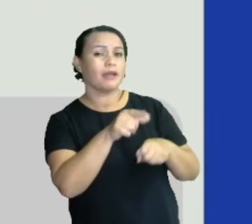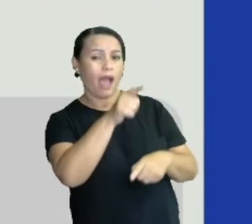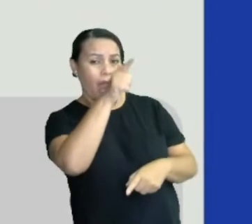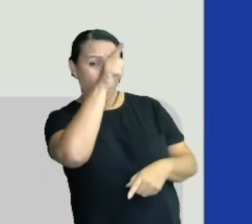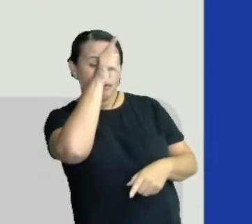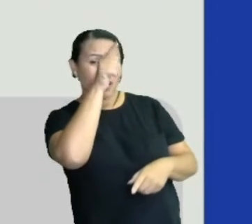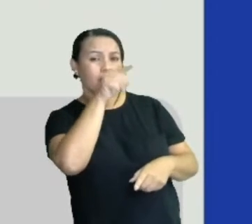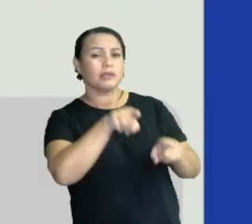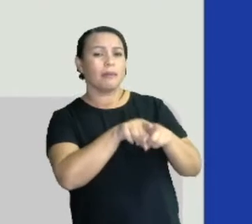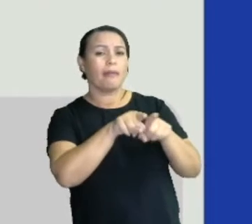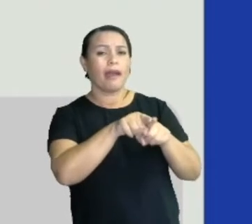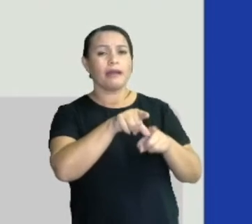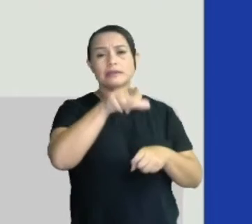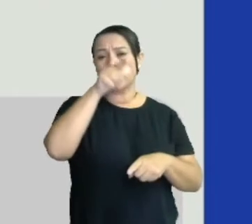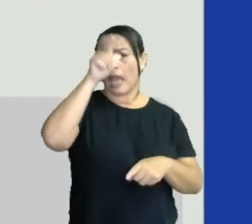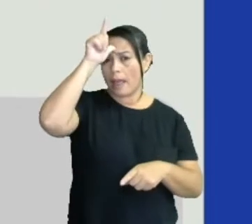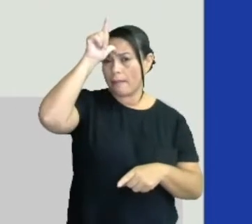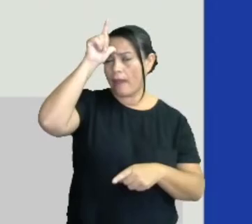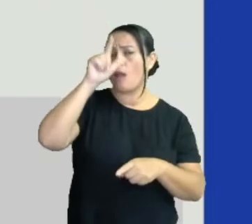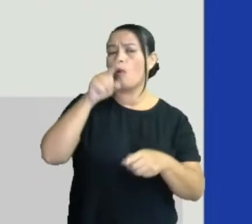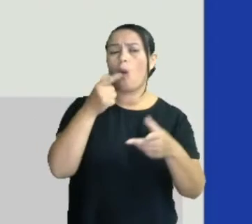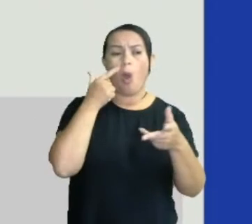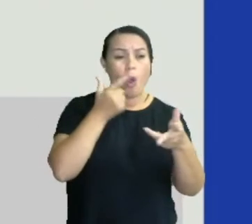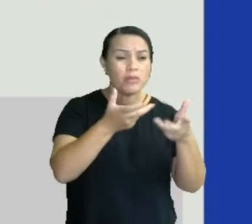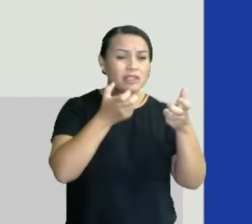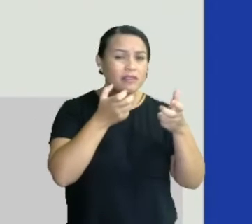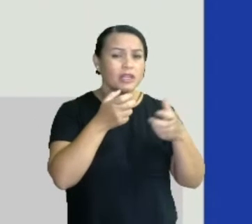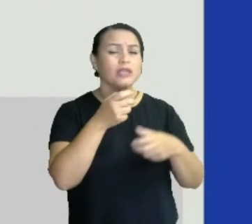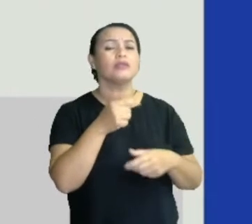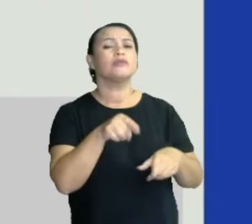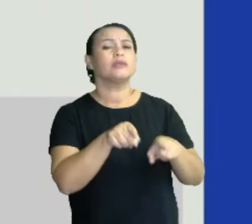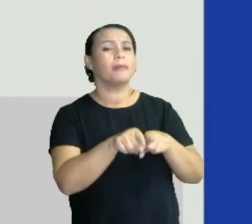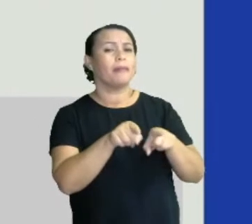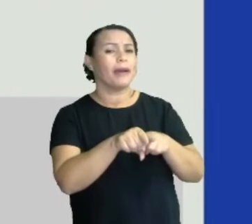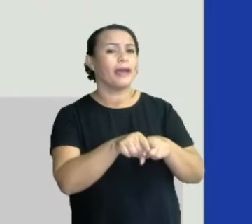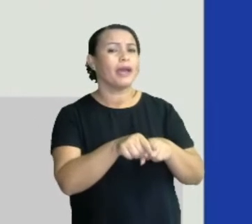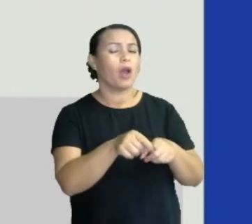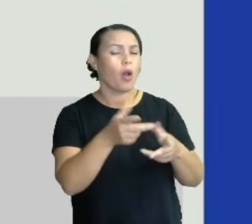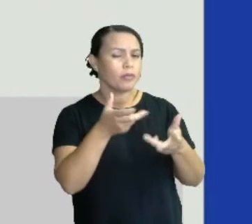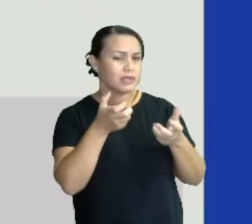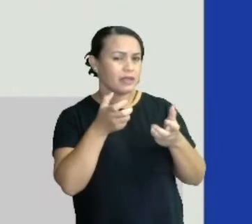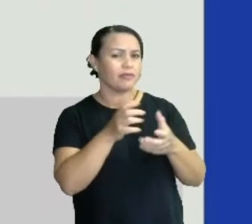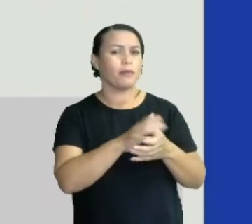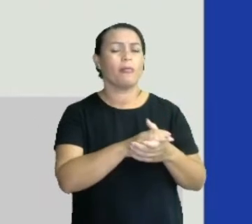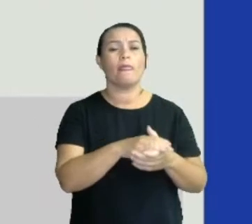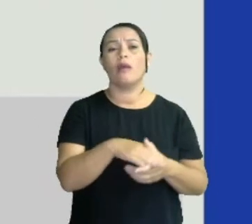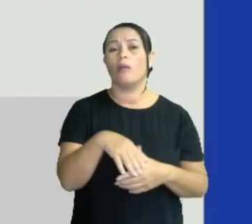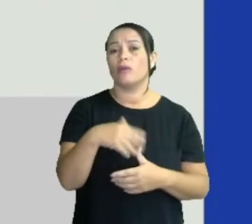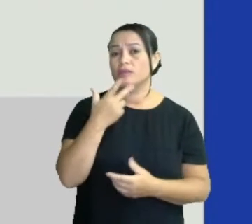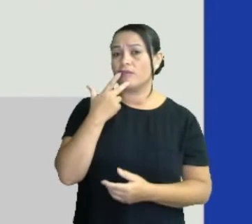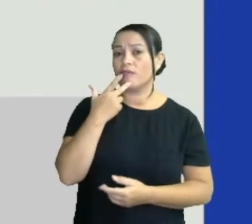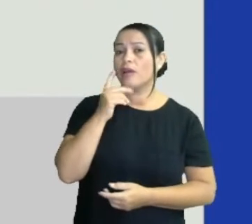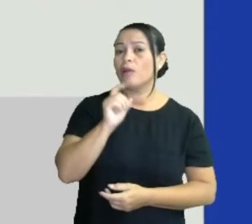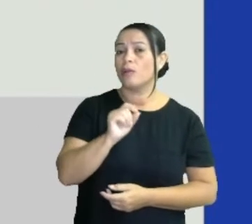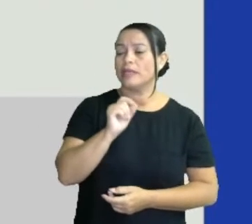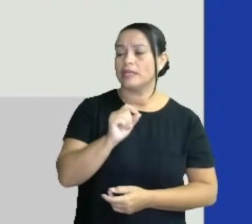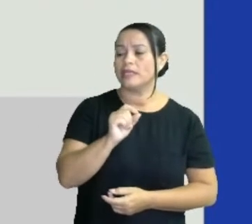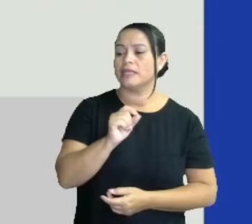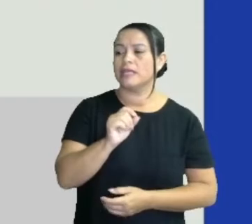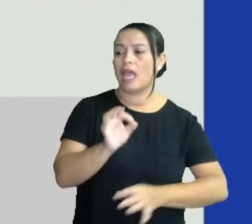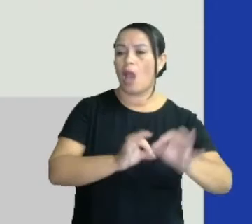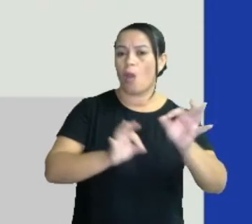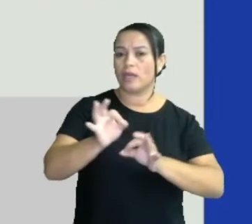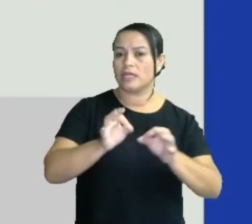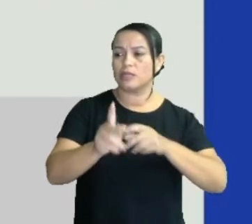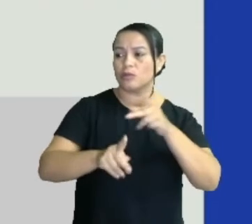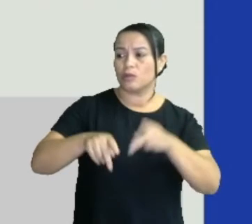de forma muito evidente. Então, preste bem atenção aí, pessoal. Quando eu falo que a